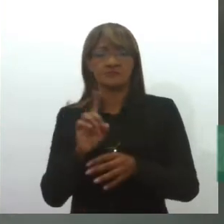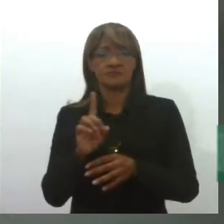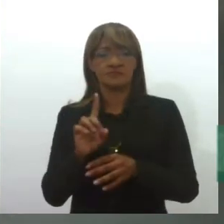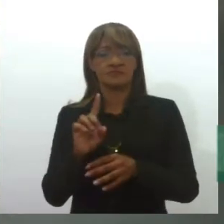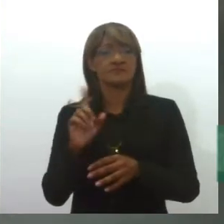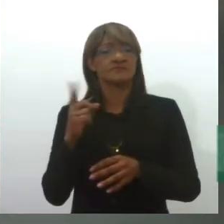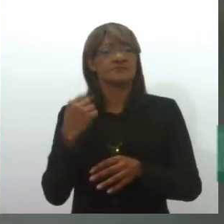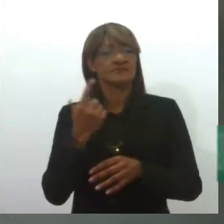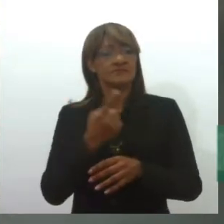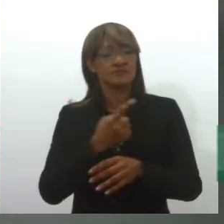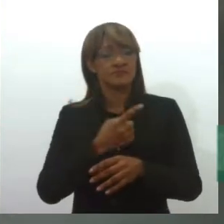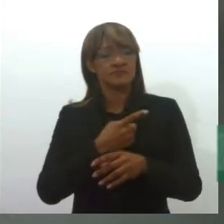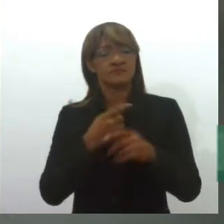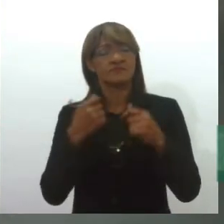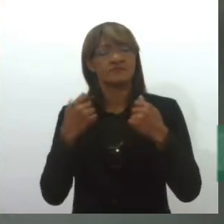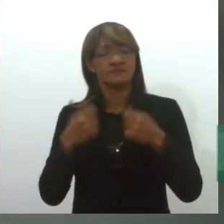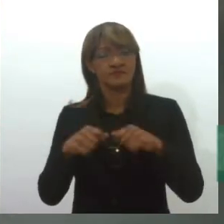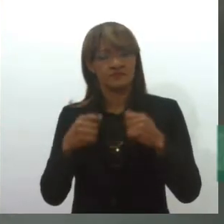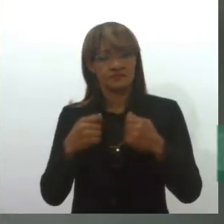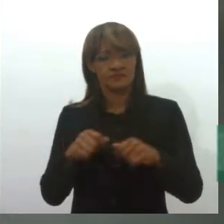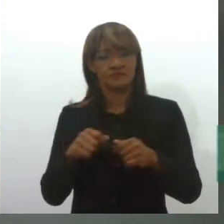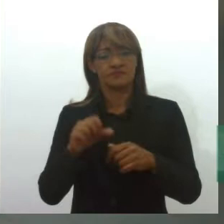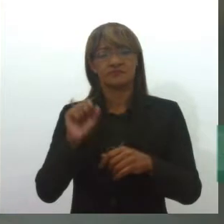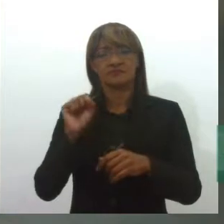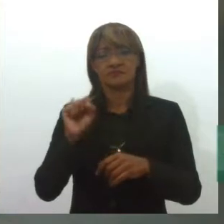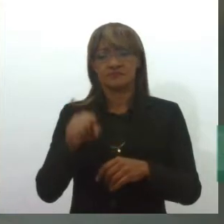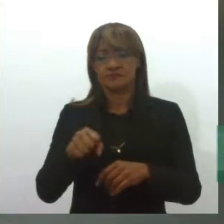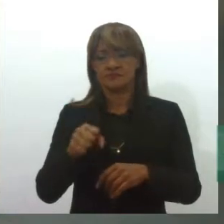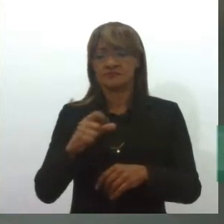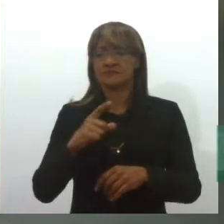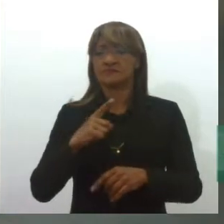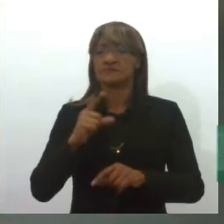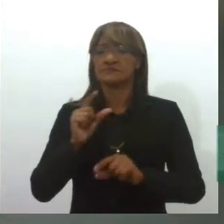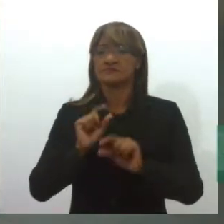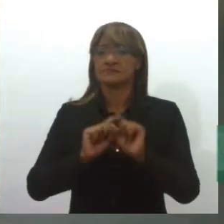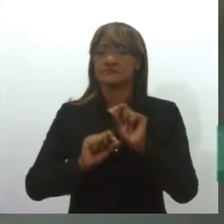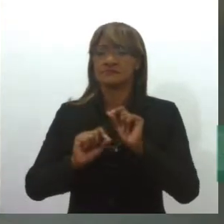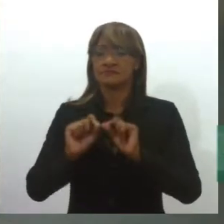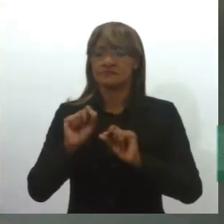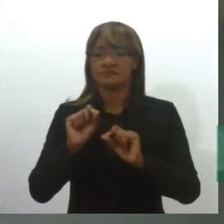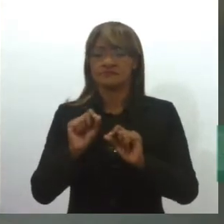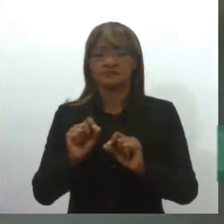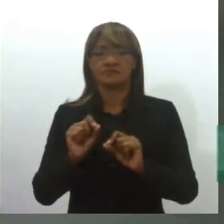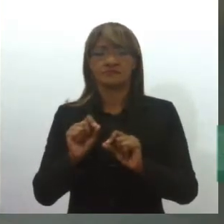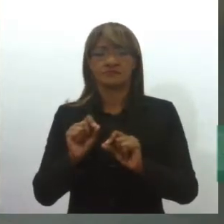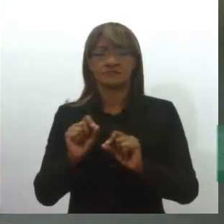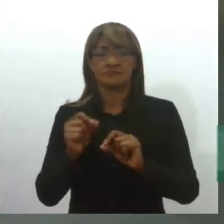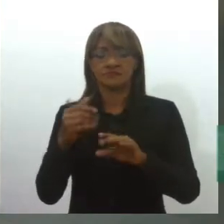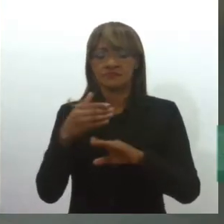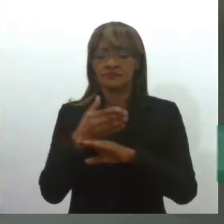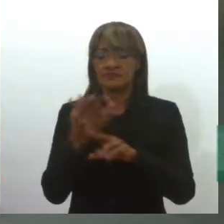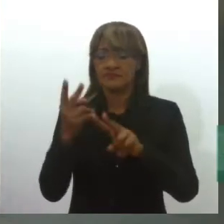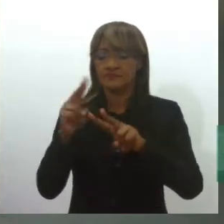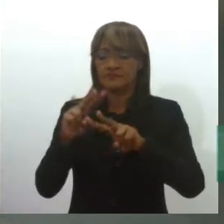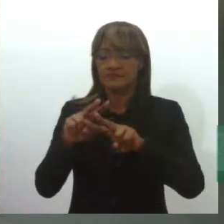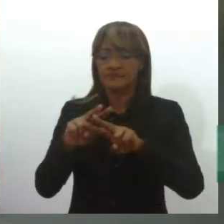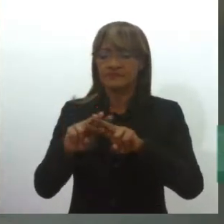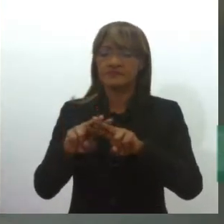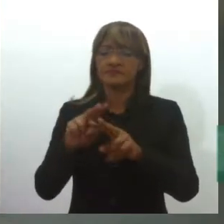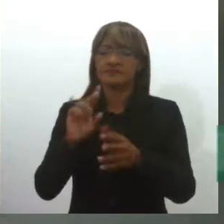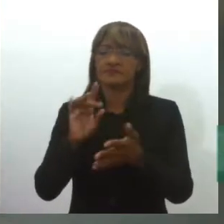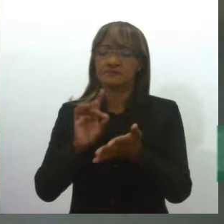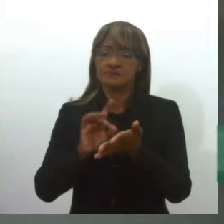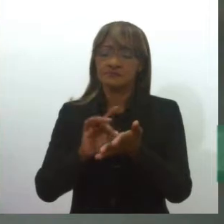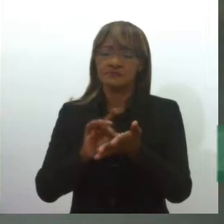é permitir que a legislação flua e que o processo penal flua com rapidez para que ele